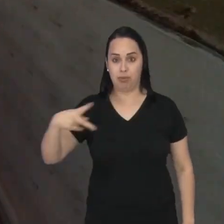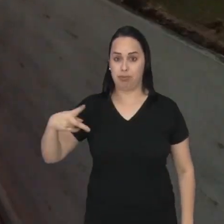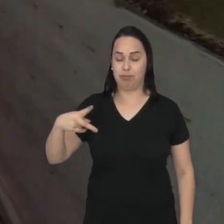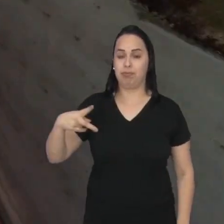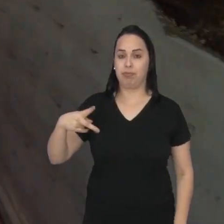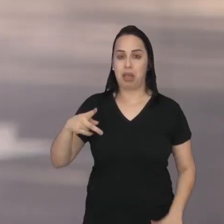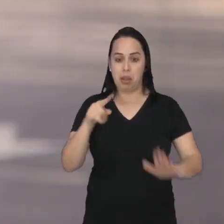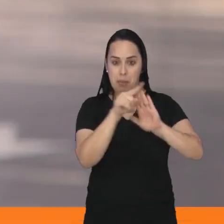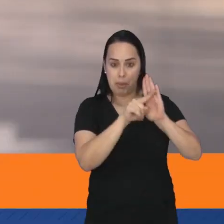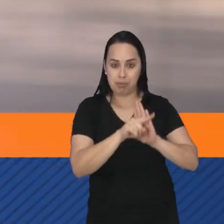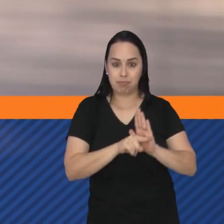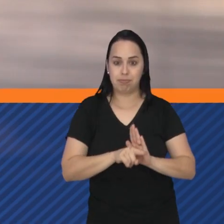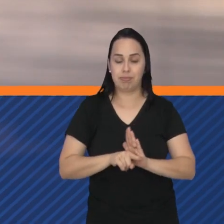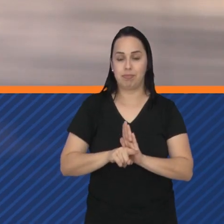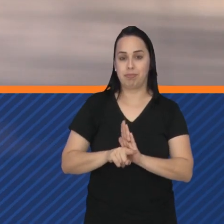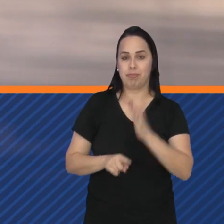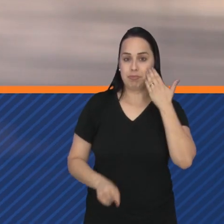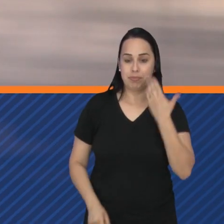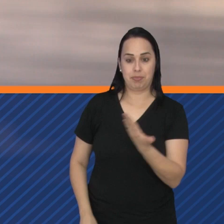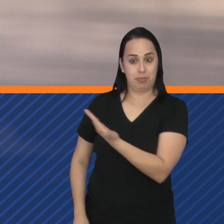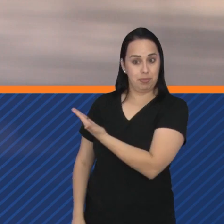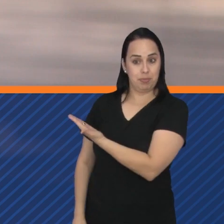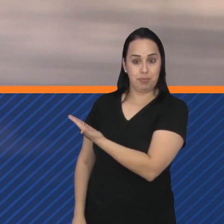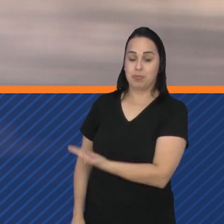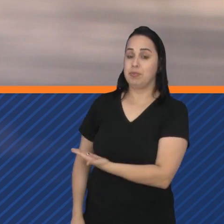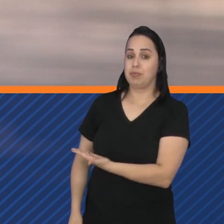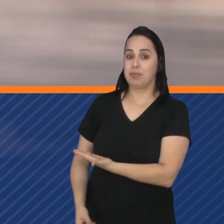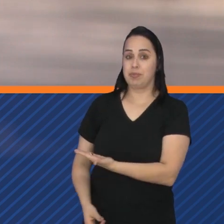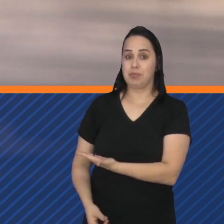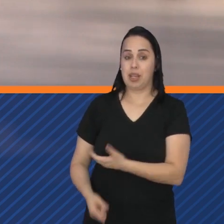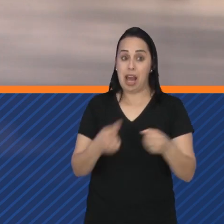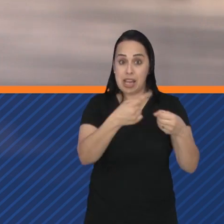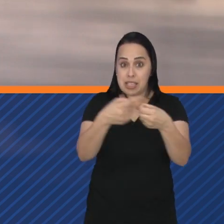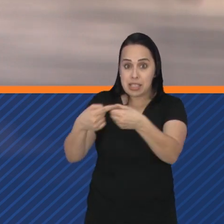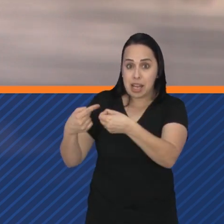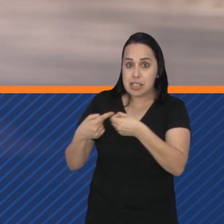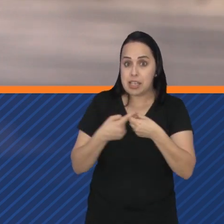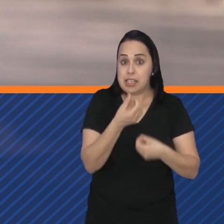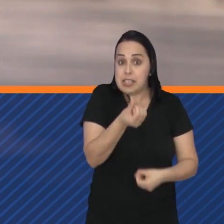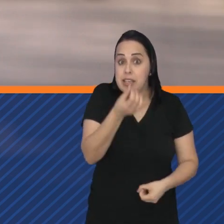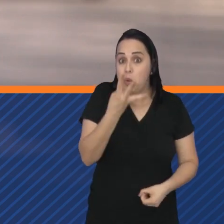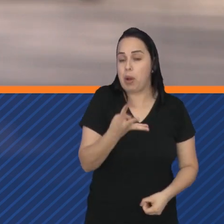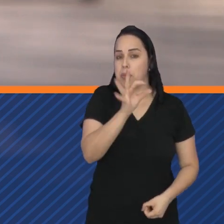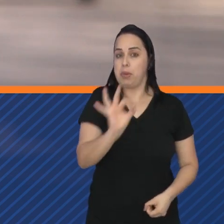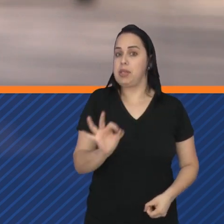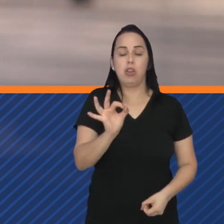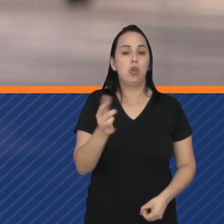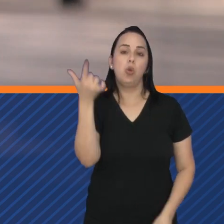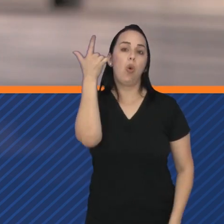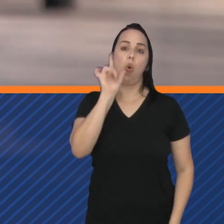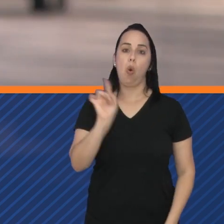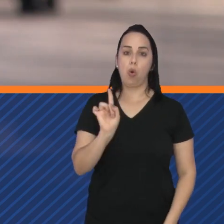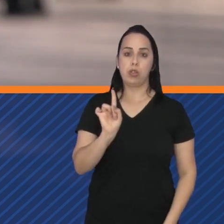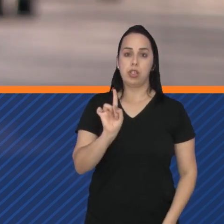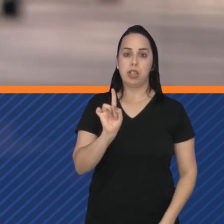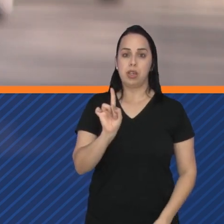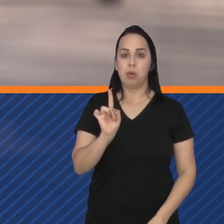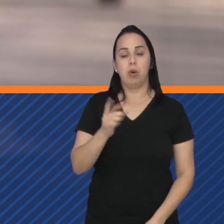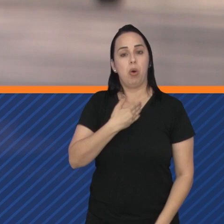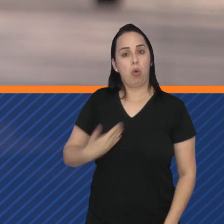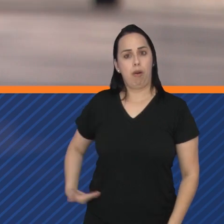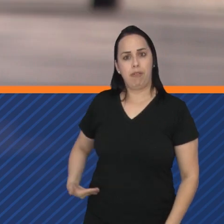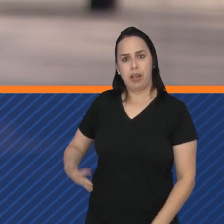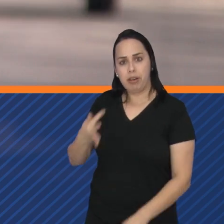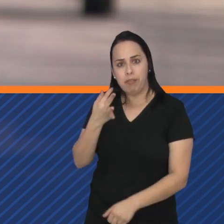Vale do Paraíba. Um levantamento mostra que 64% desses municípios não conseguiram cumprir a meta